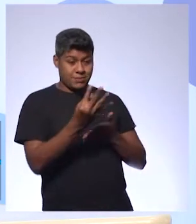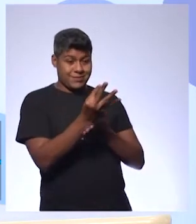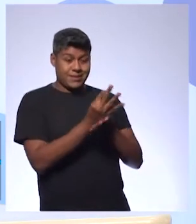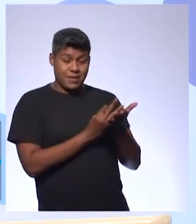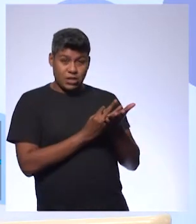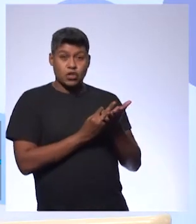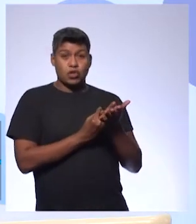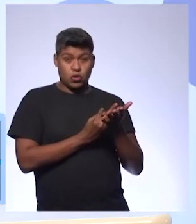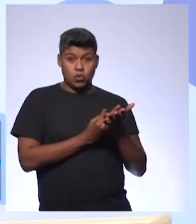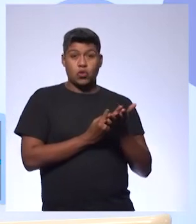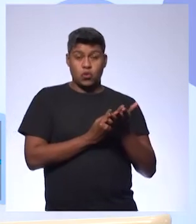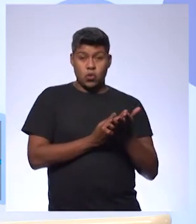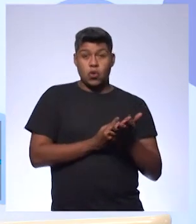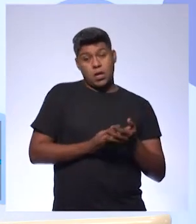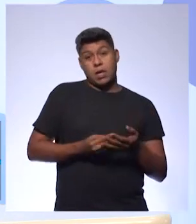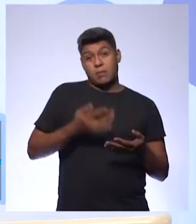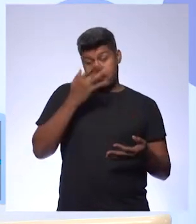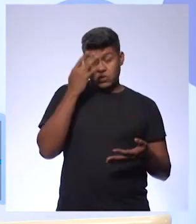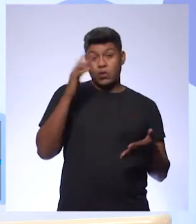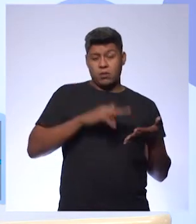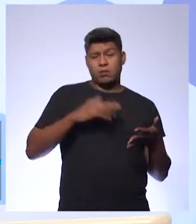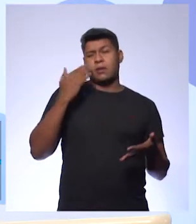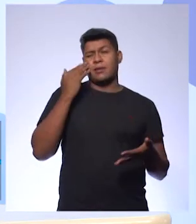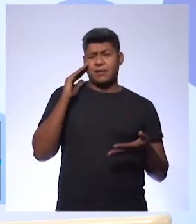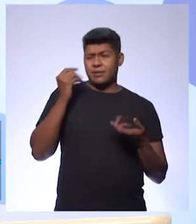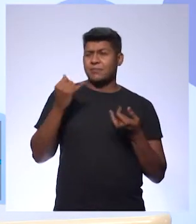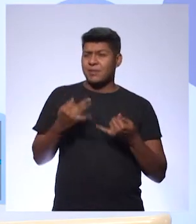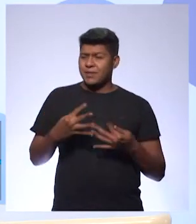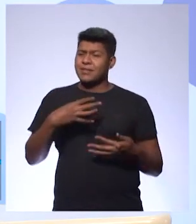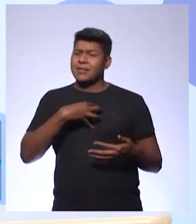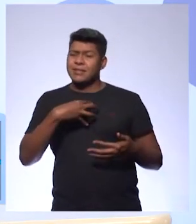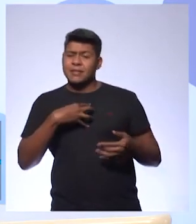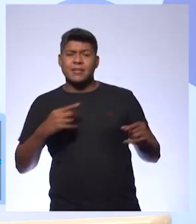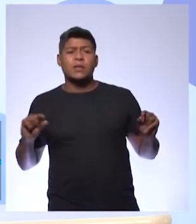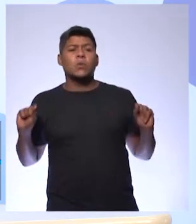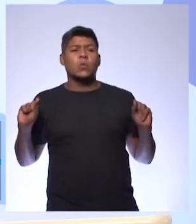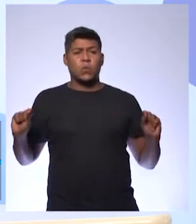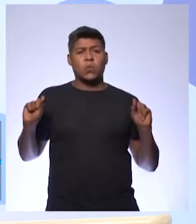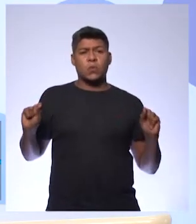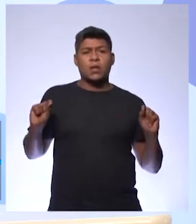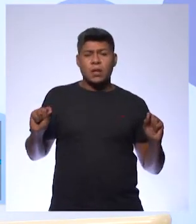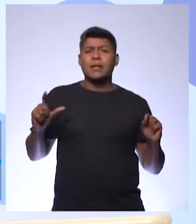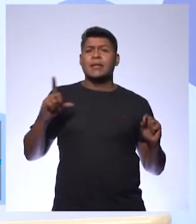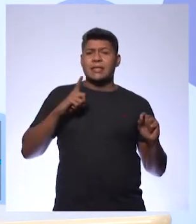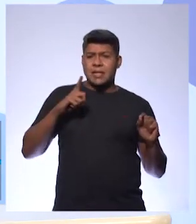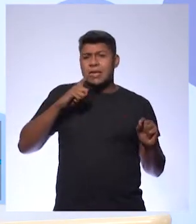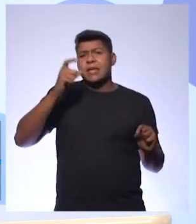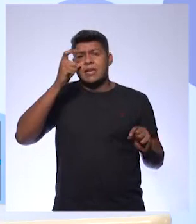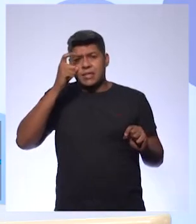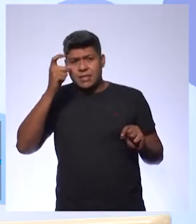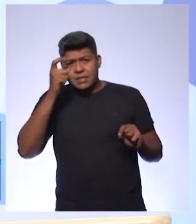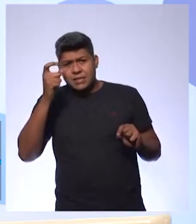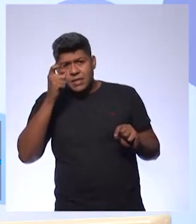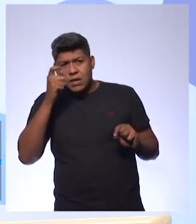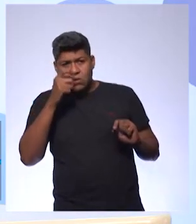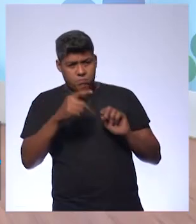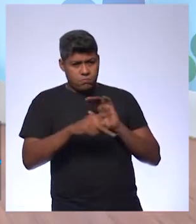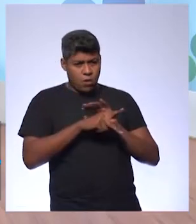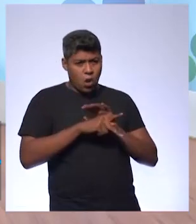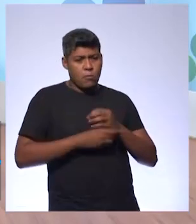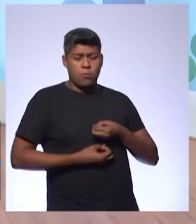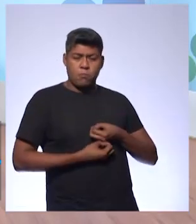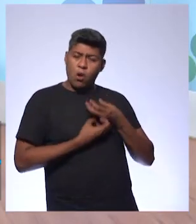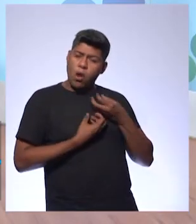texto-leitor, certo? Tá. Entendi o que você colocou. O assentido é porque houve uma intenção A para o poeta,